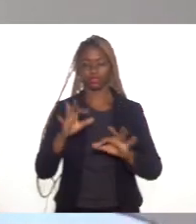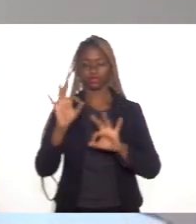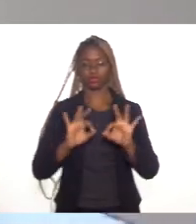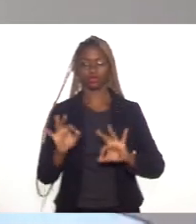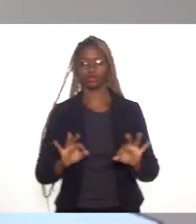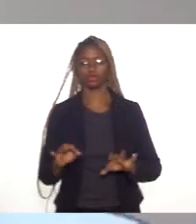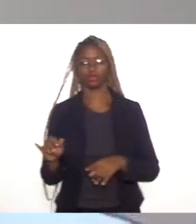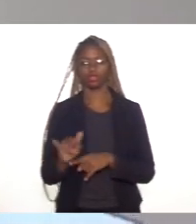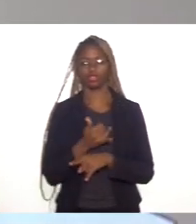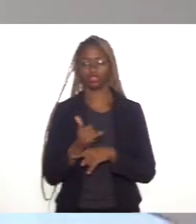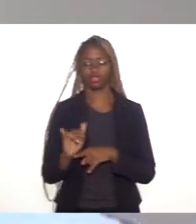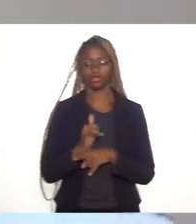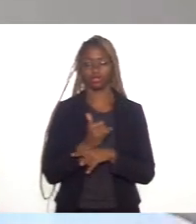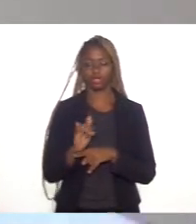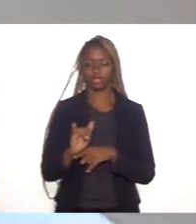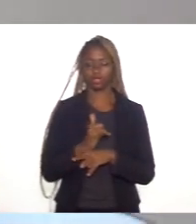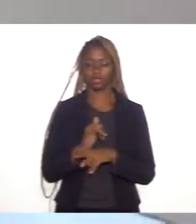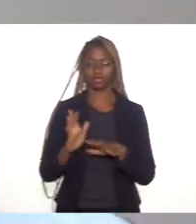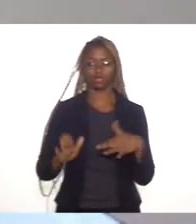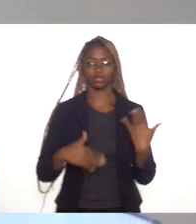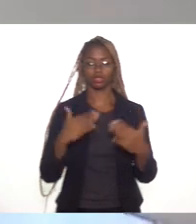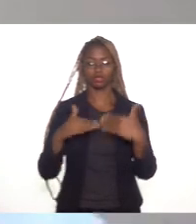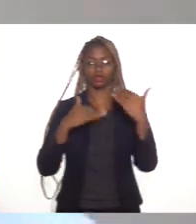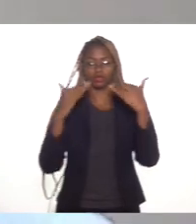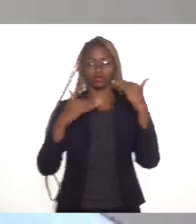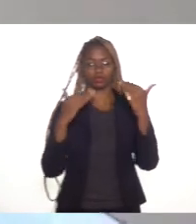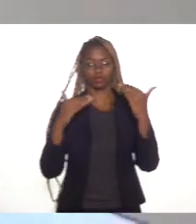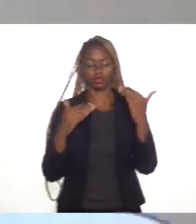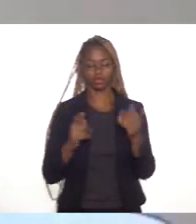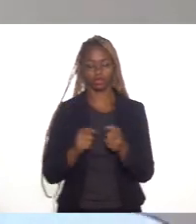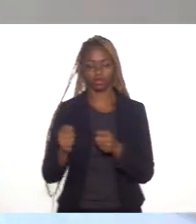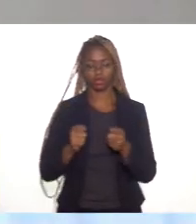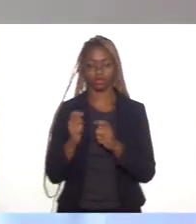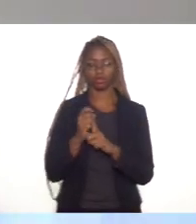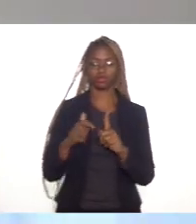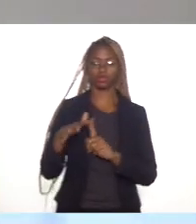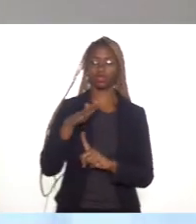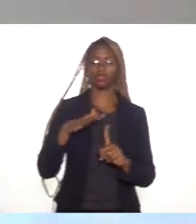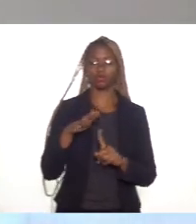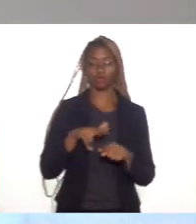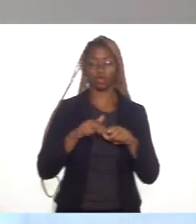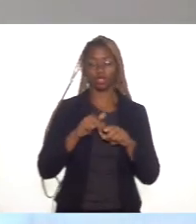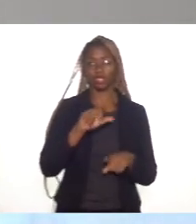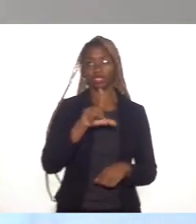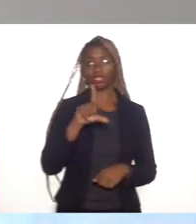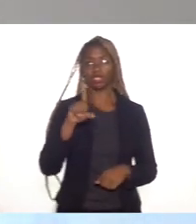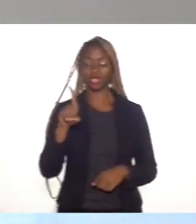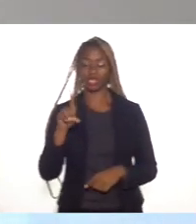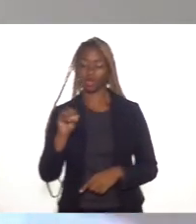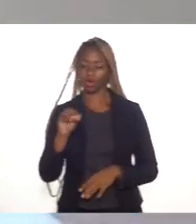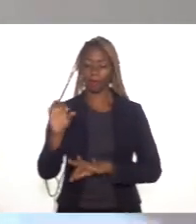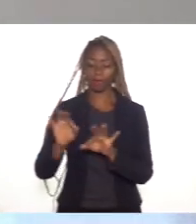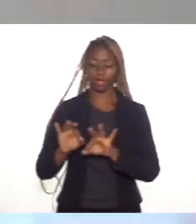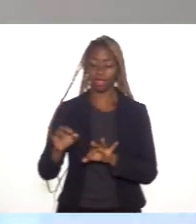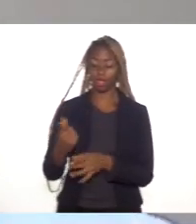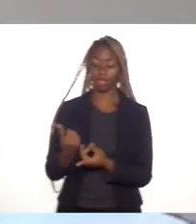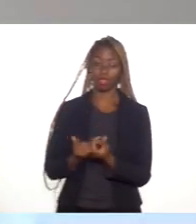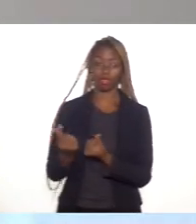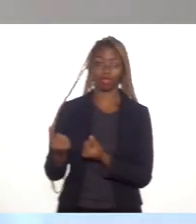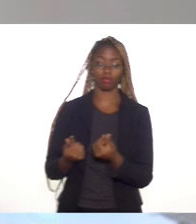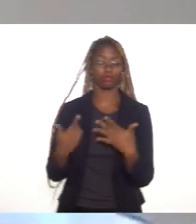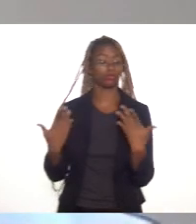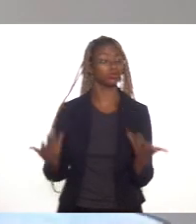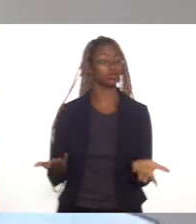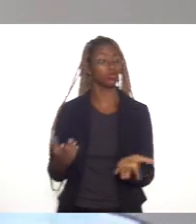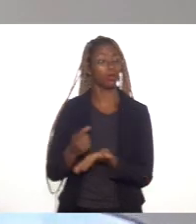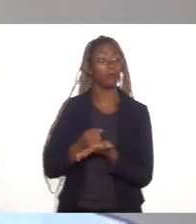estratégico de desenvolvimento econômico e social, porque a LDO é um planejamento orçamentário. Então, com base